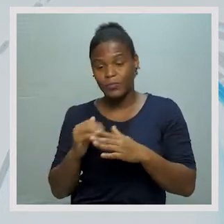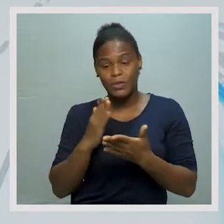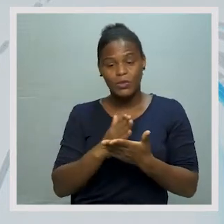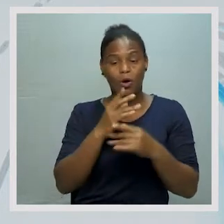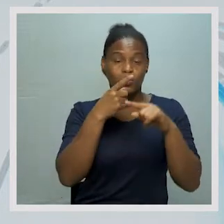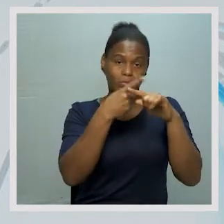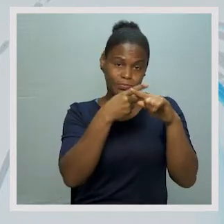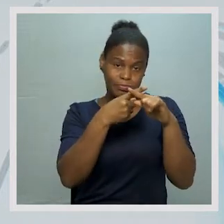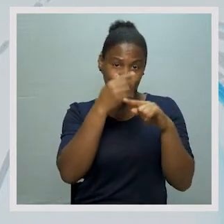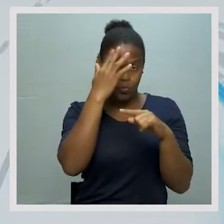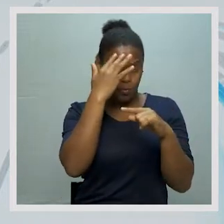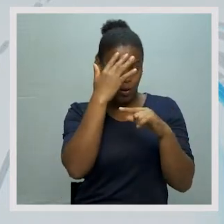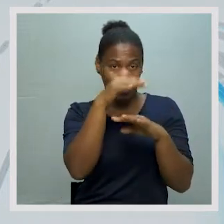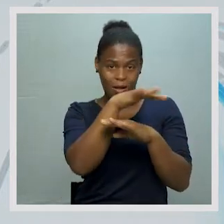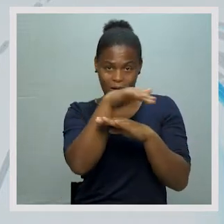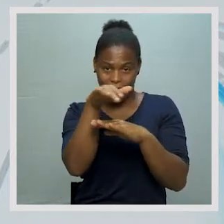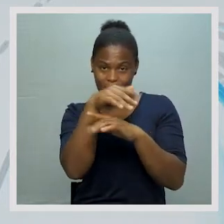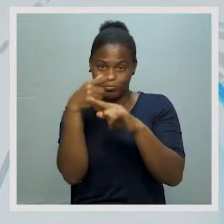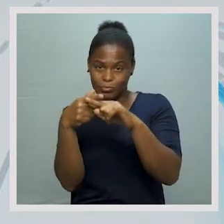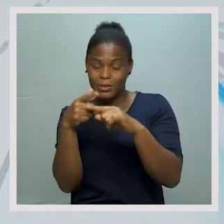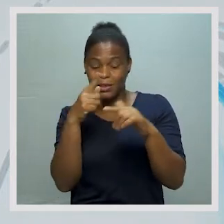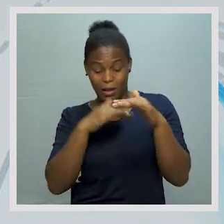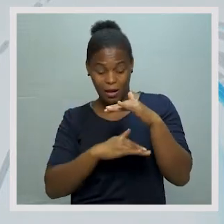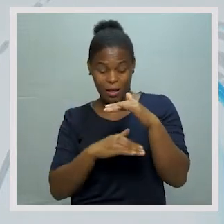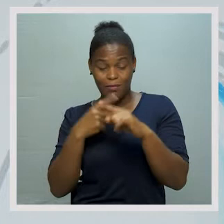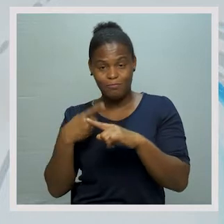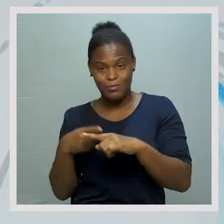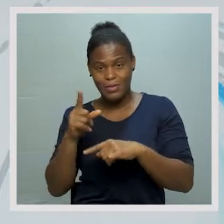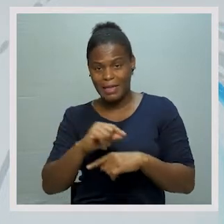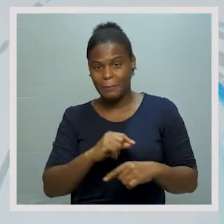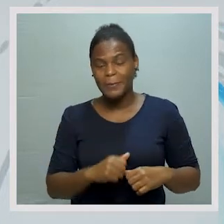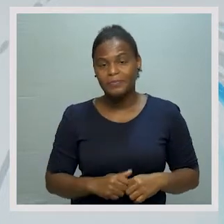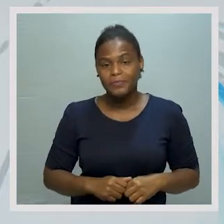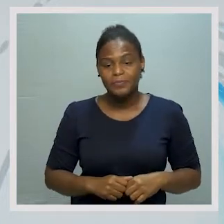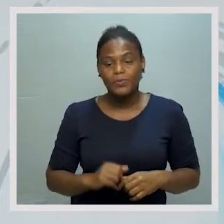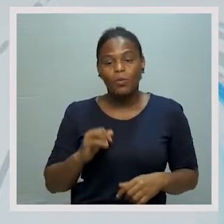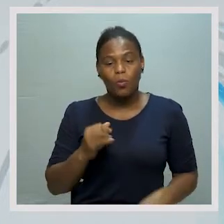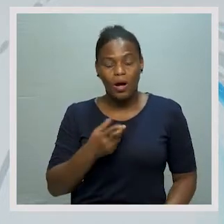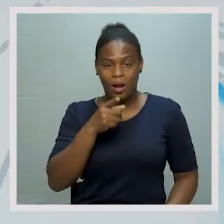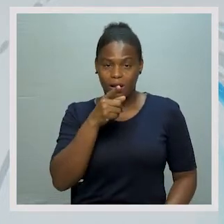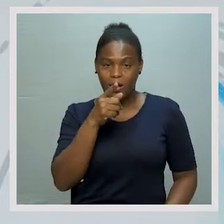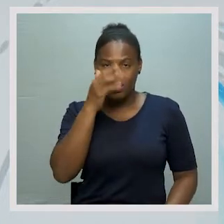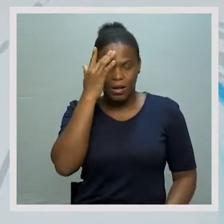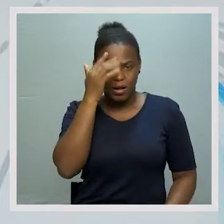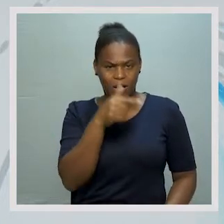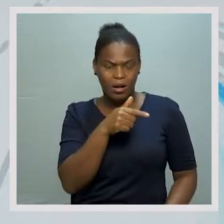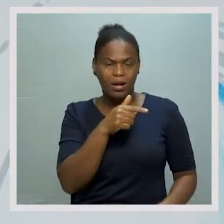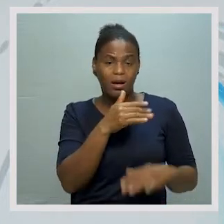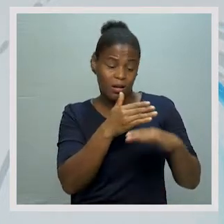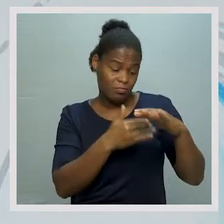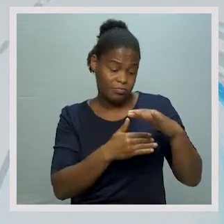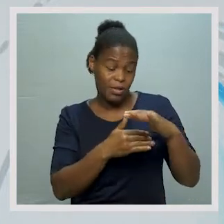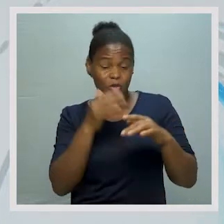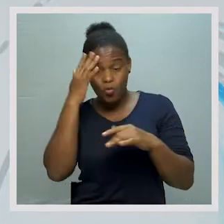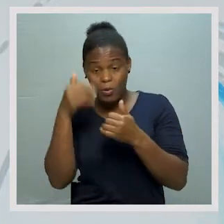só multiplicar os numeradores e os denominadores. Quando tens uma fração a multiplicar por um